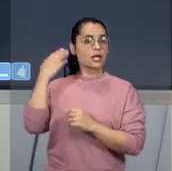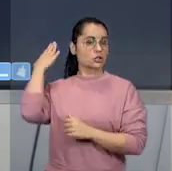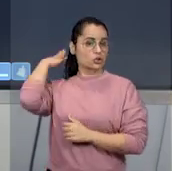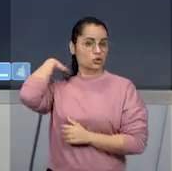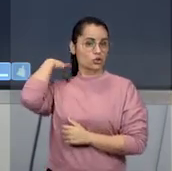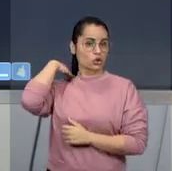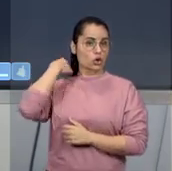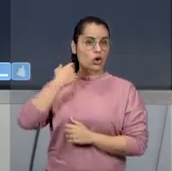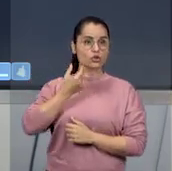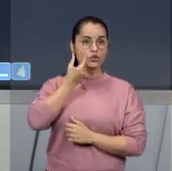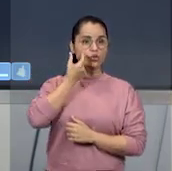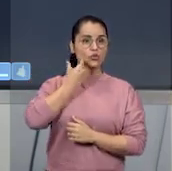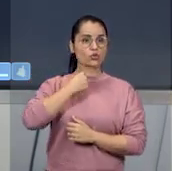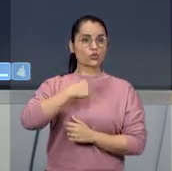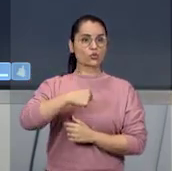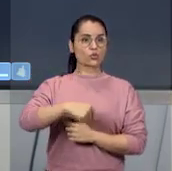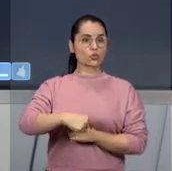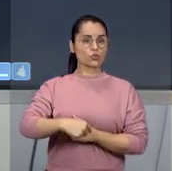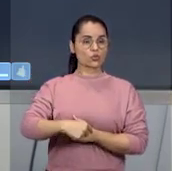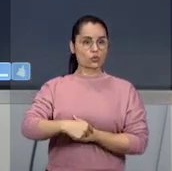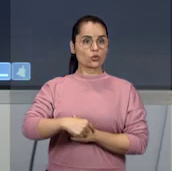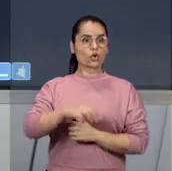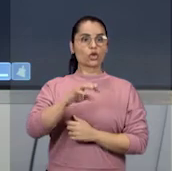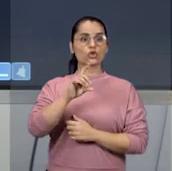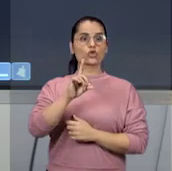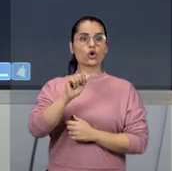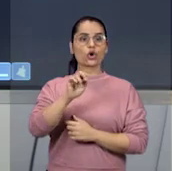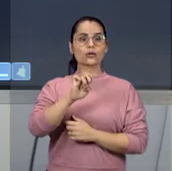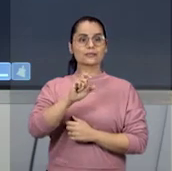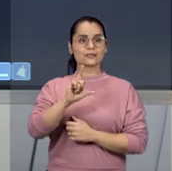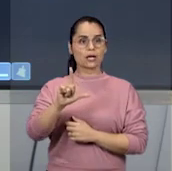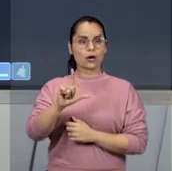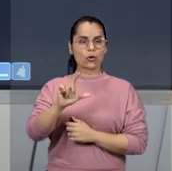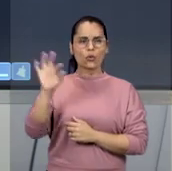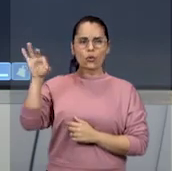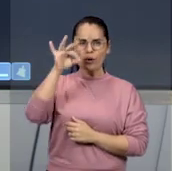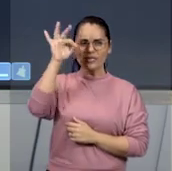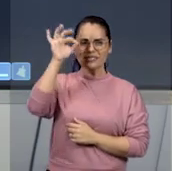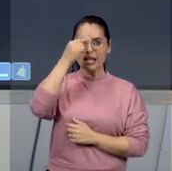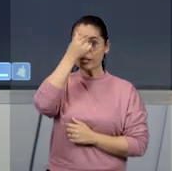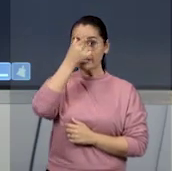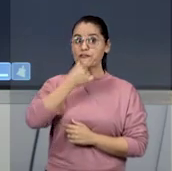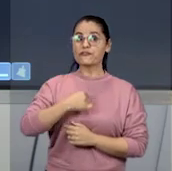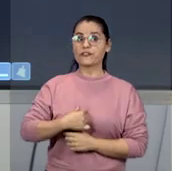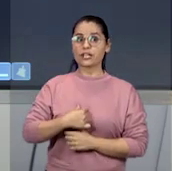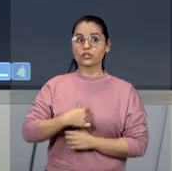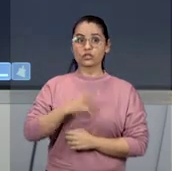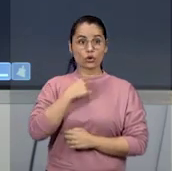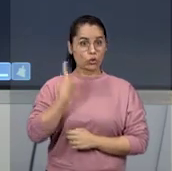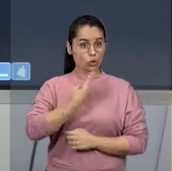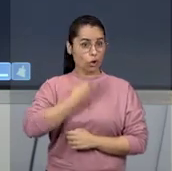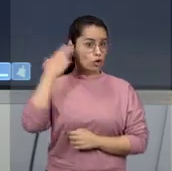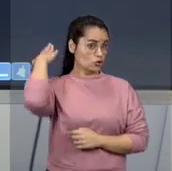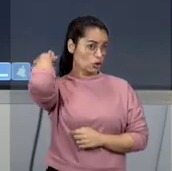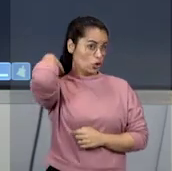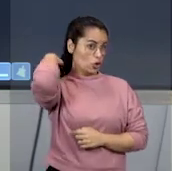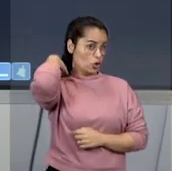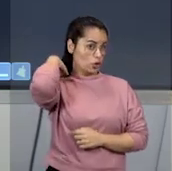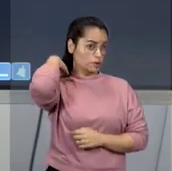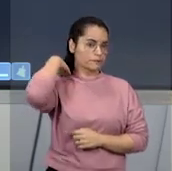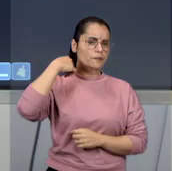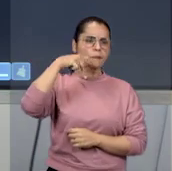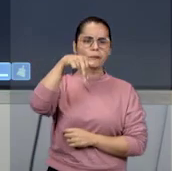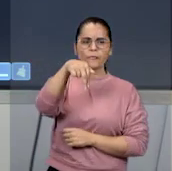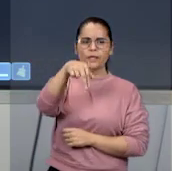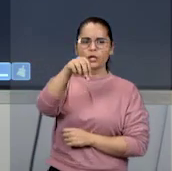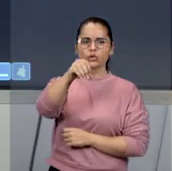costas, porque inseto, por exemplo, tem tubo nervoso ventral. O nosso é dorsal, nas costas.